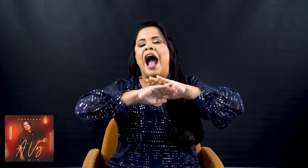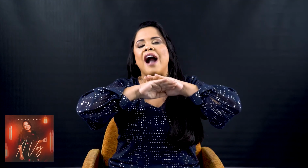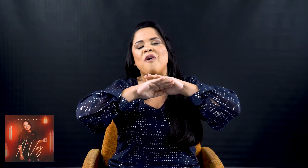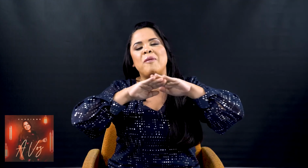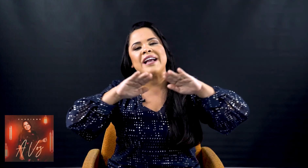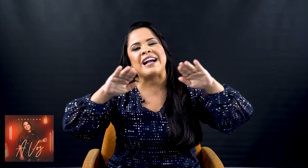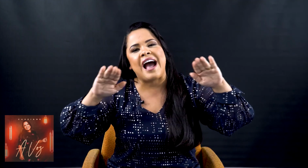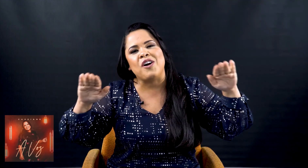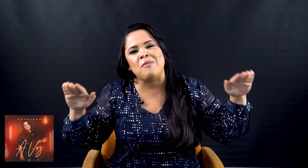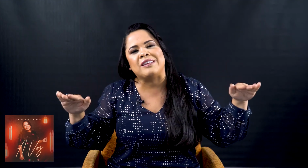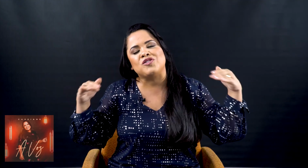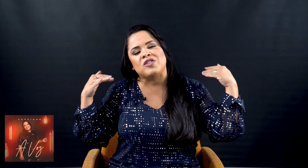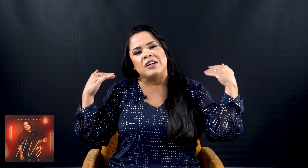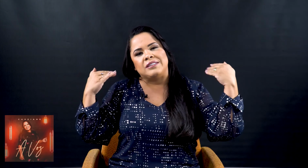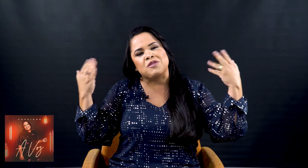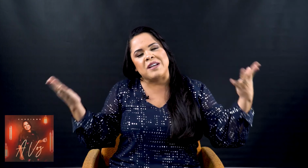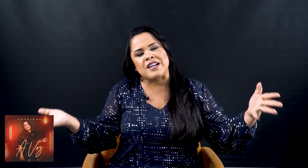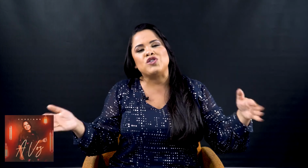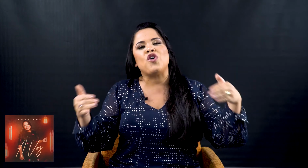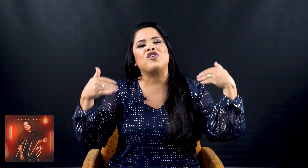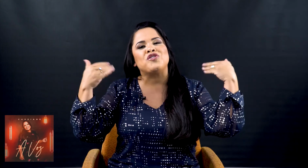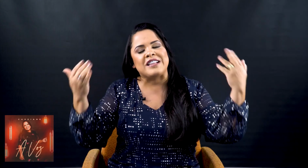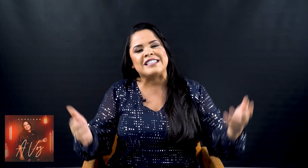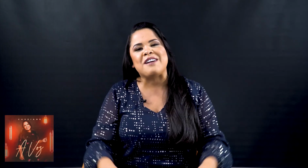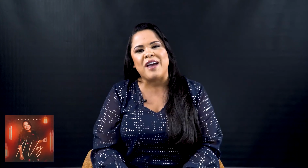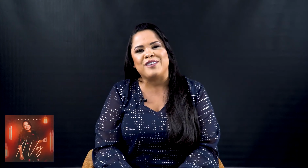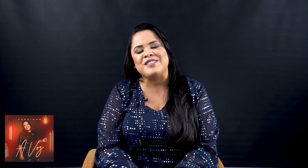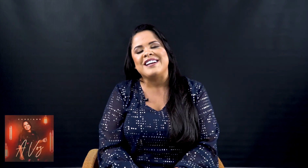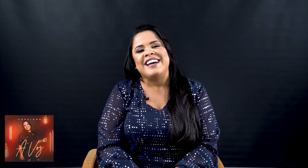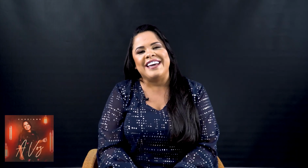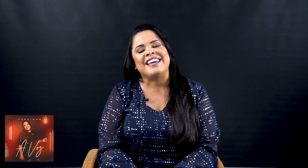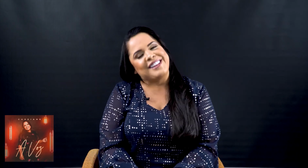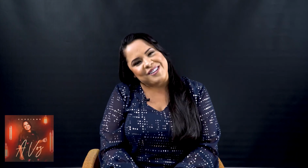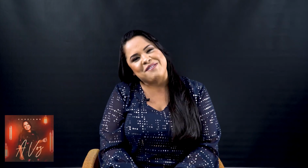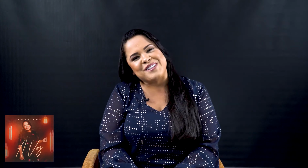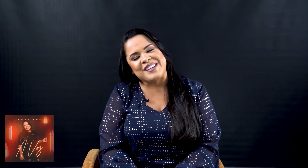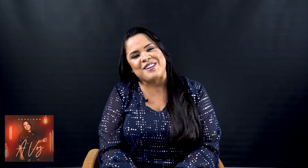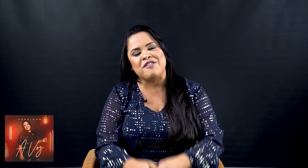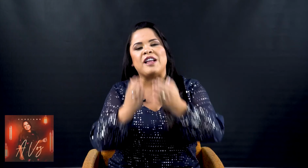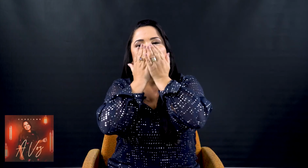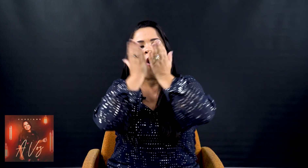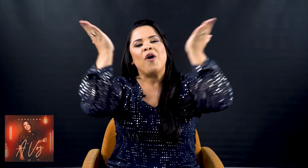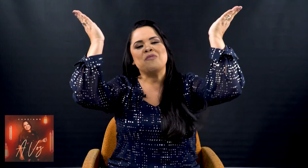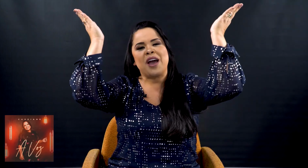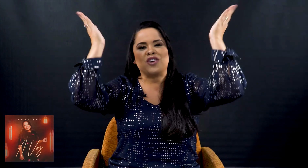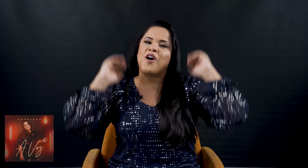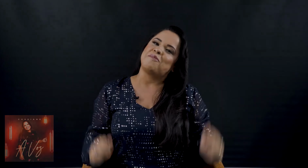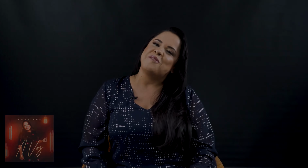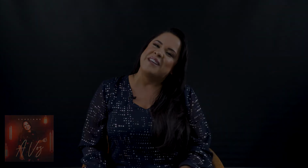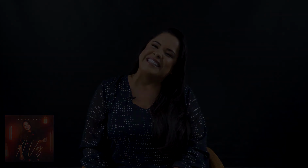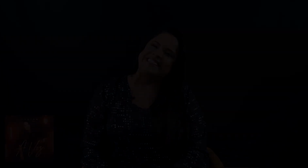ligado, acompanhe cada uma das minhas canções, dos lançamentos e que Deus abençoe a sua vida. Um beijo, ora por mim.